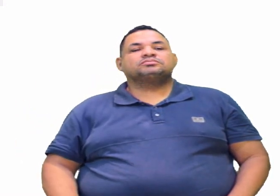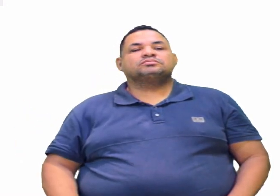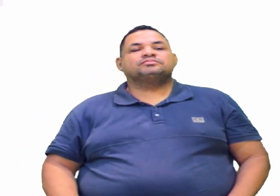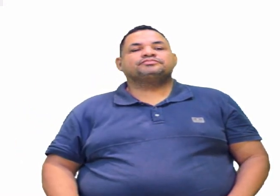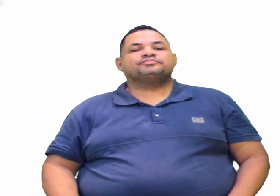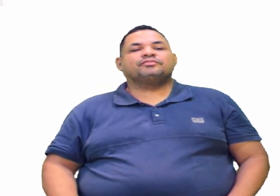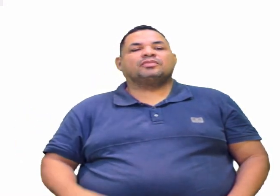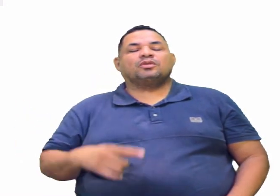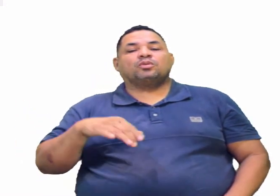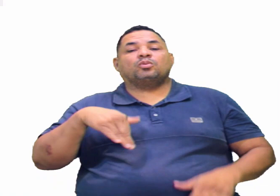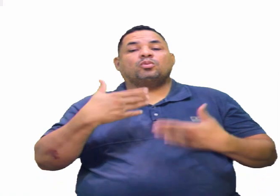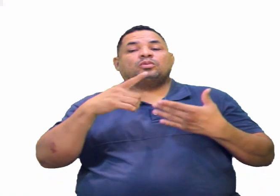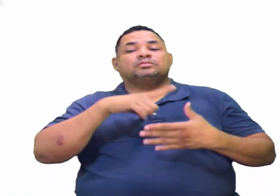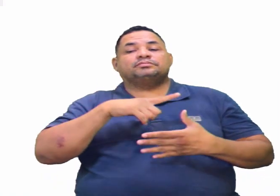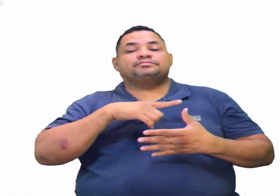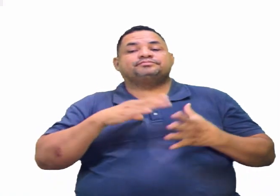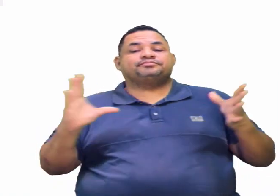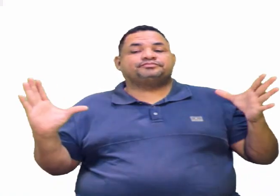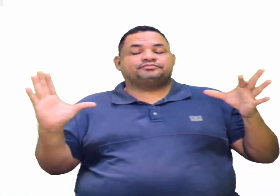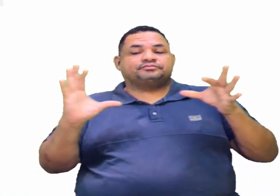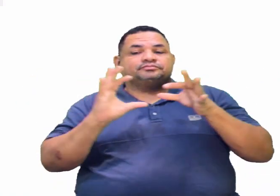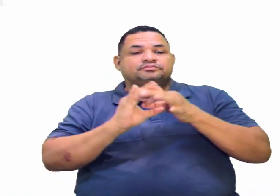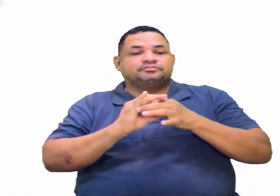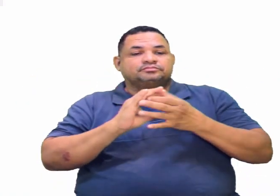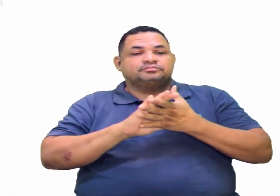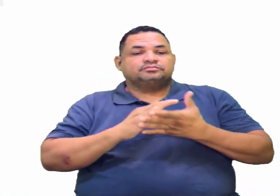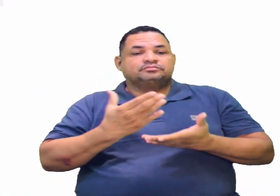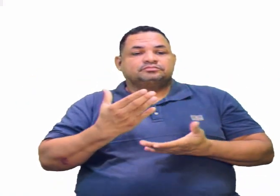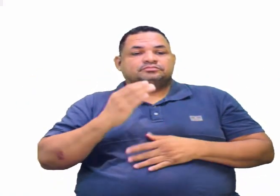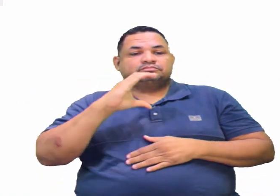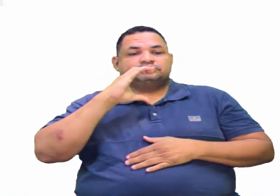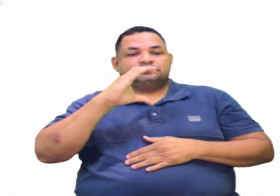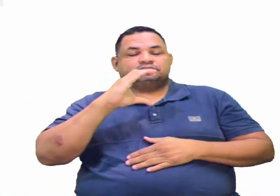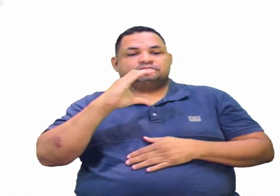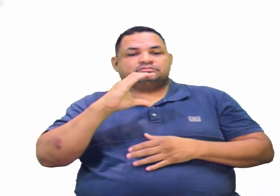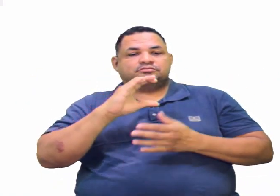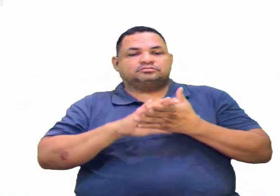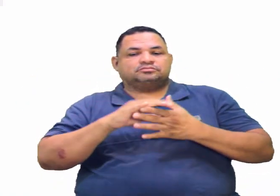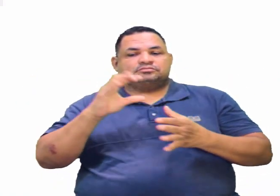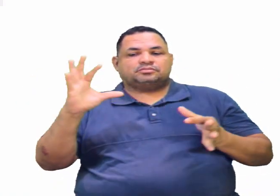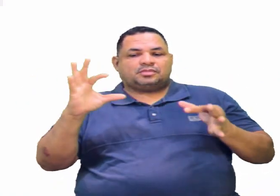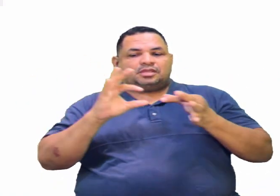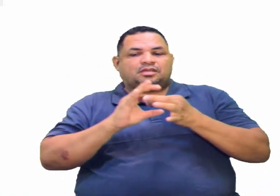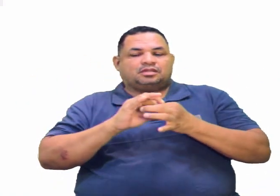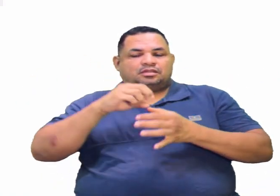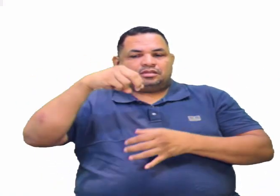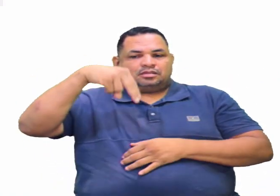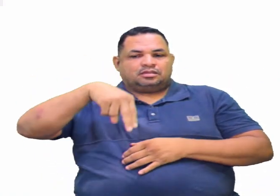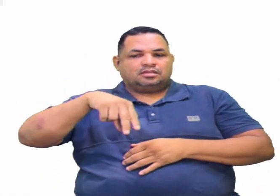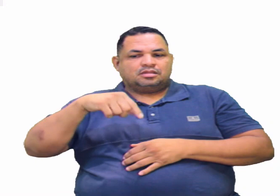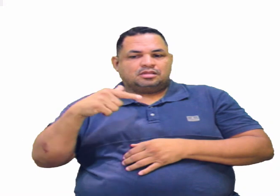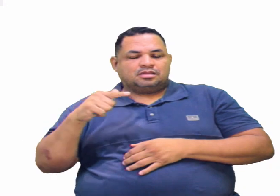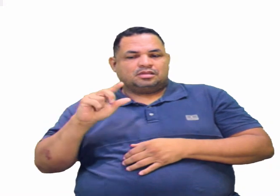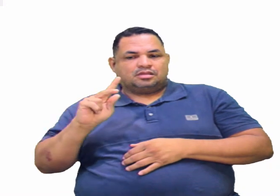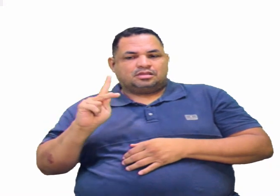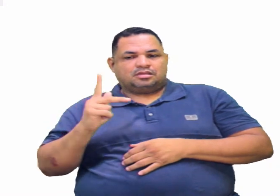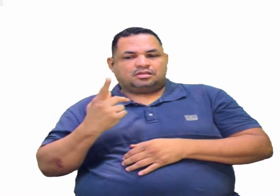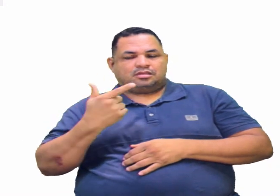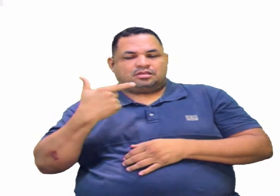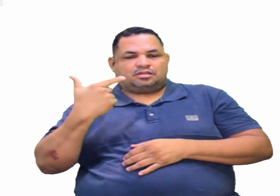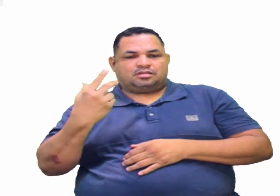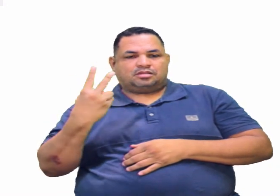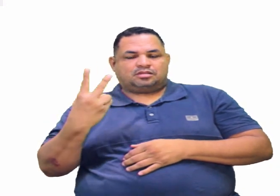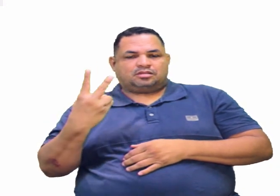essa configuração da carbonila ligada ao NH2, nós temos o